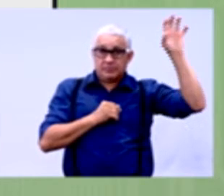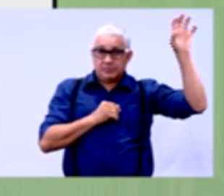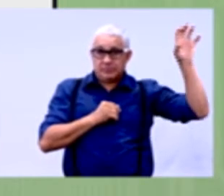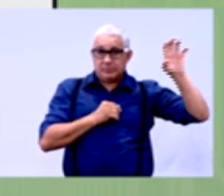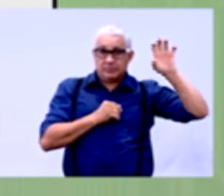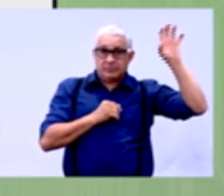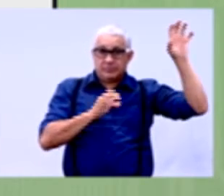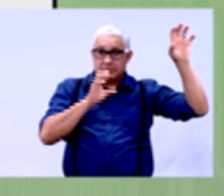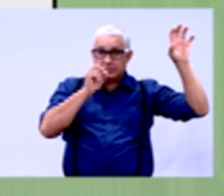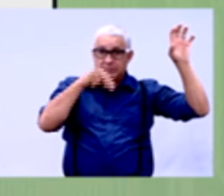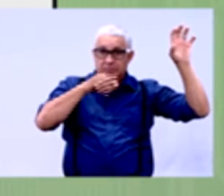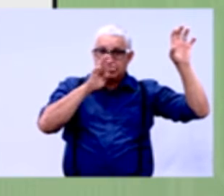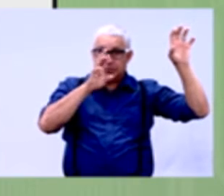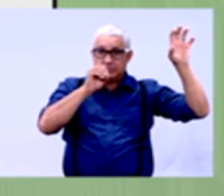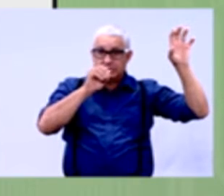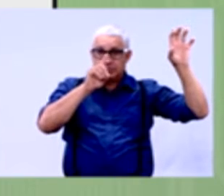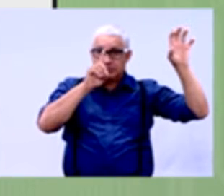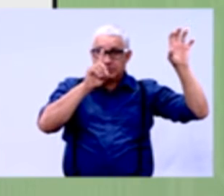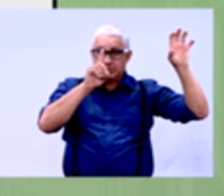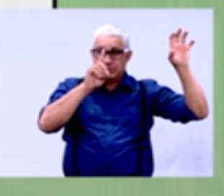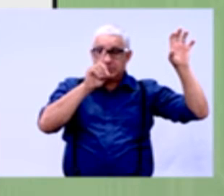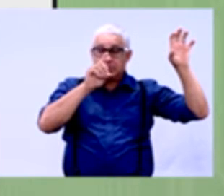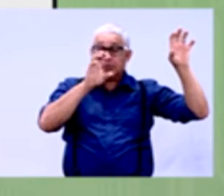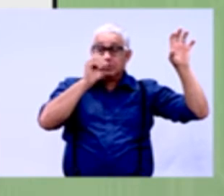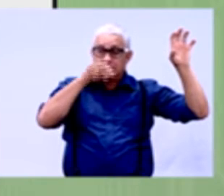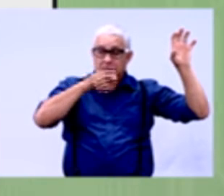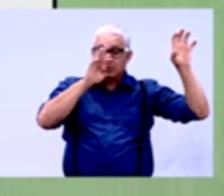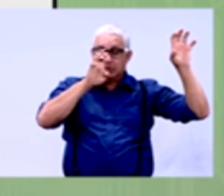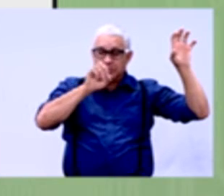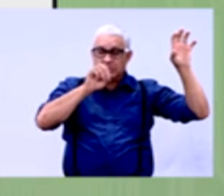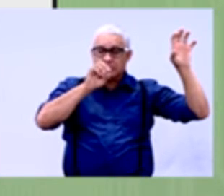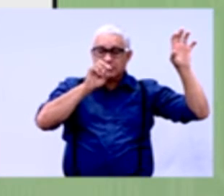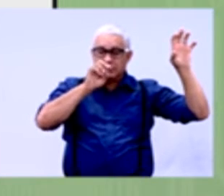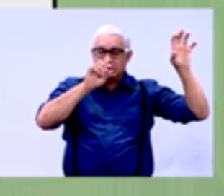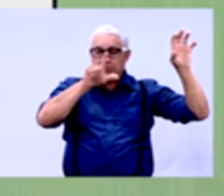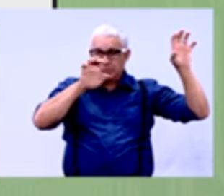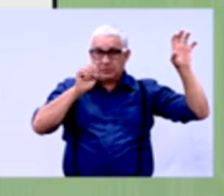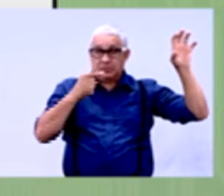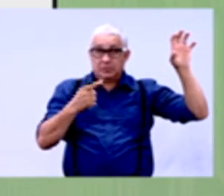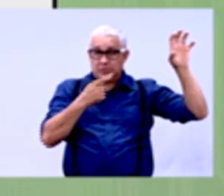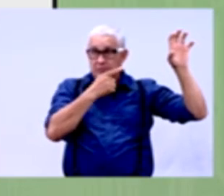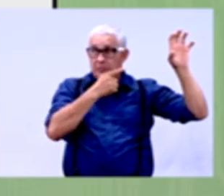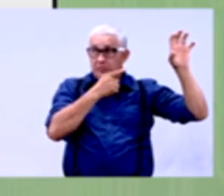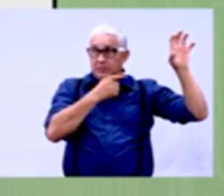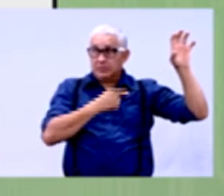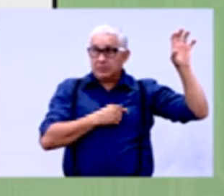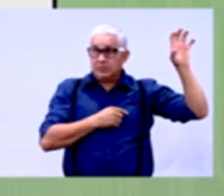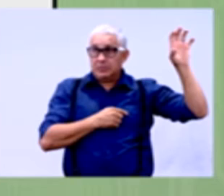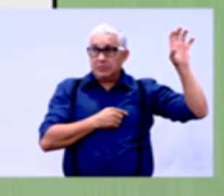aqui. E aí, o controle é que vai, então,